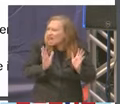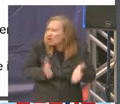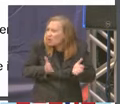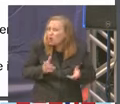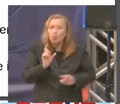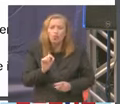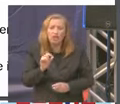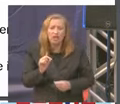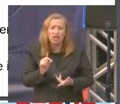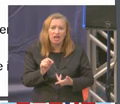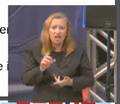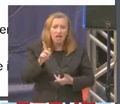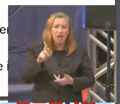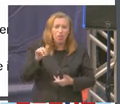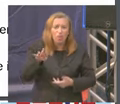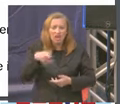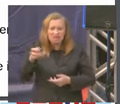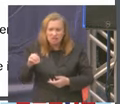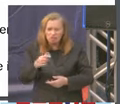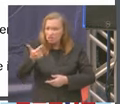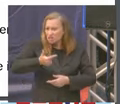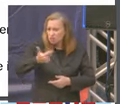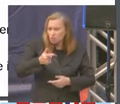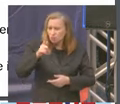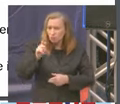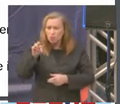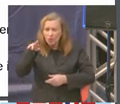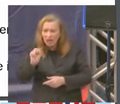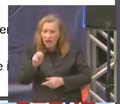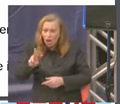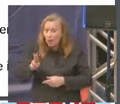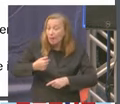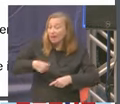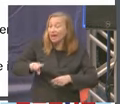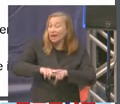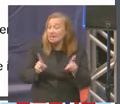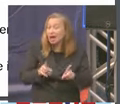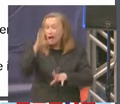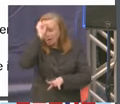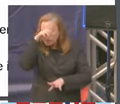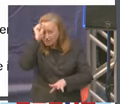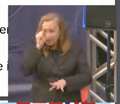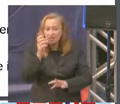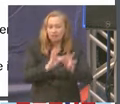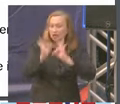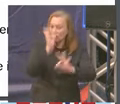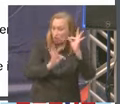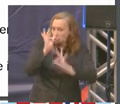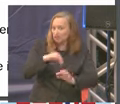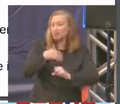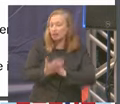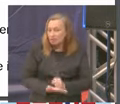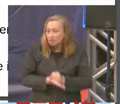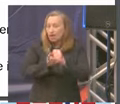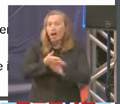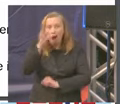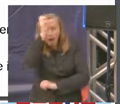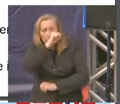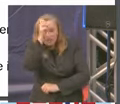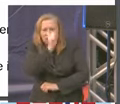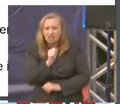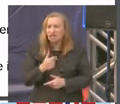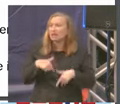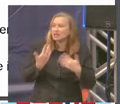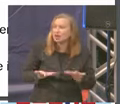de segundo grau, não, que eu vou apanhar aqui. Mas aprendi tecnologia, aprendi gestão, aprendi informação, aprendi sustentabilidade. E qual é